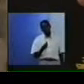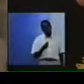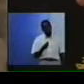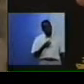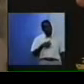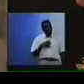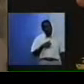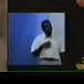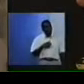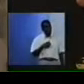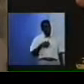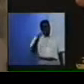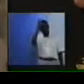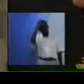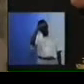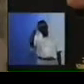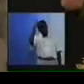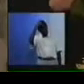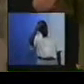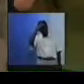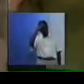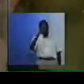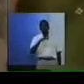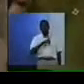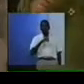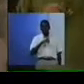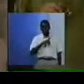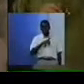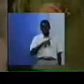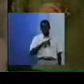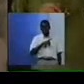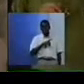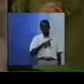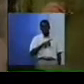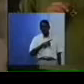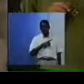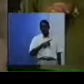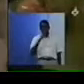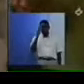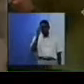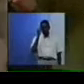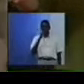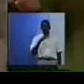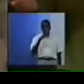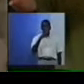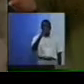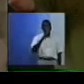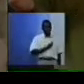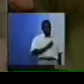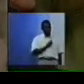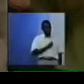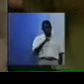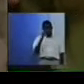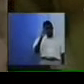Olha, o Espírito Santo, ele tem a fotografia original. E você lembra dessa